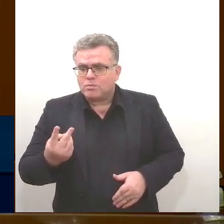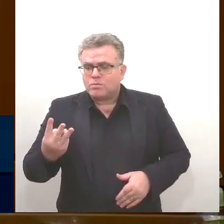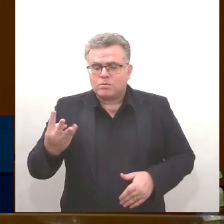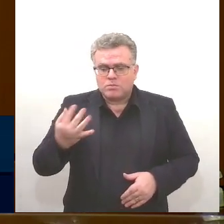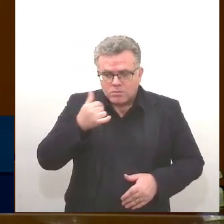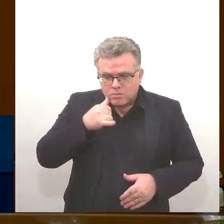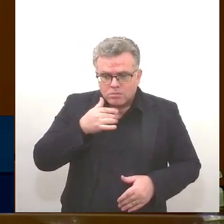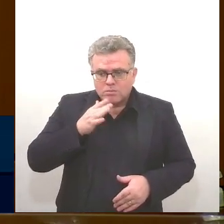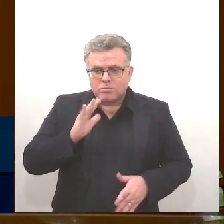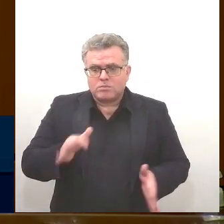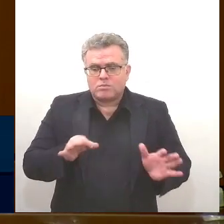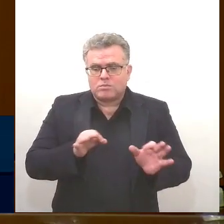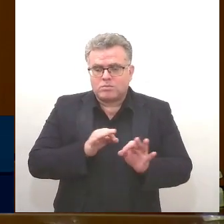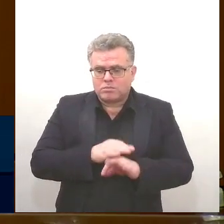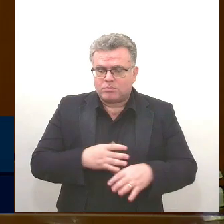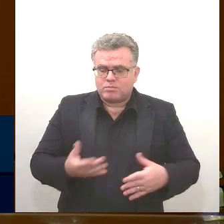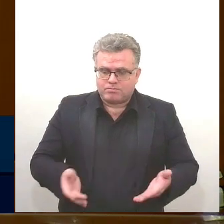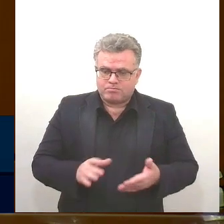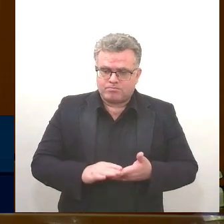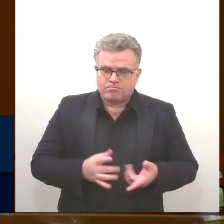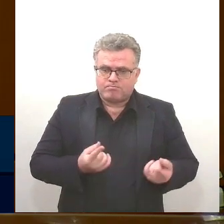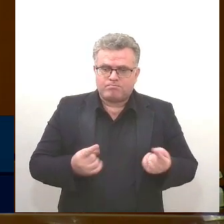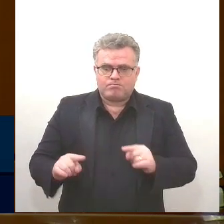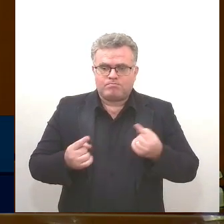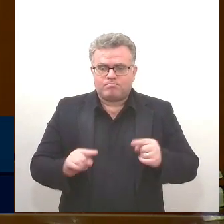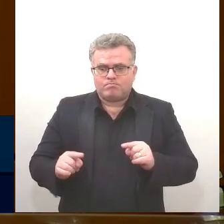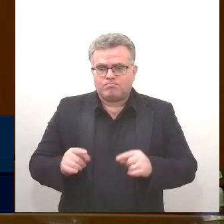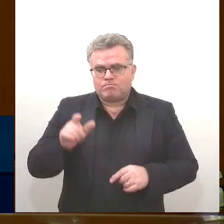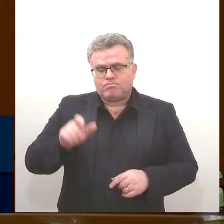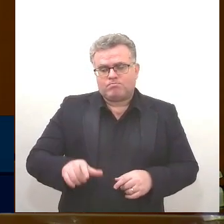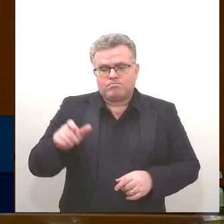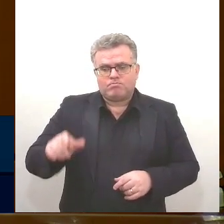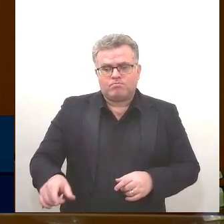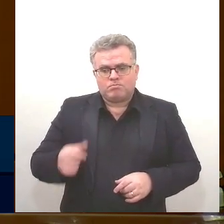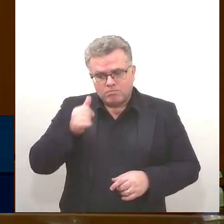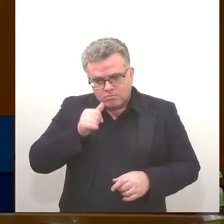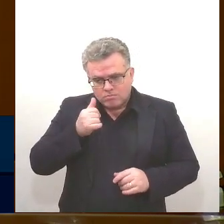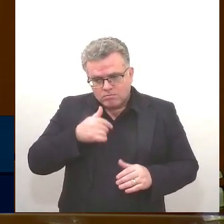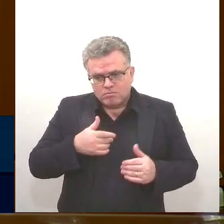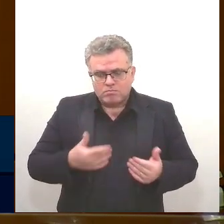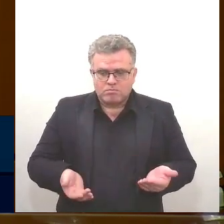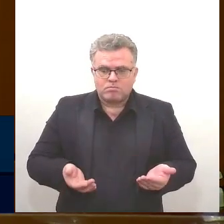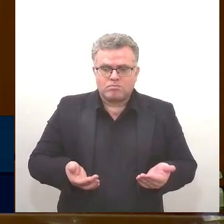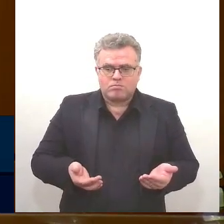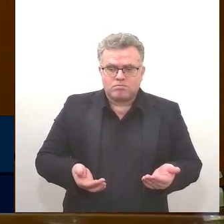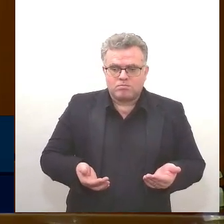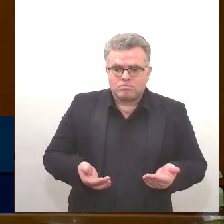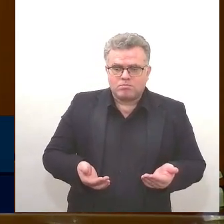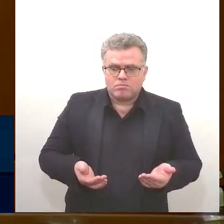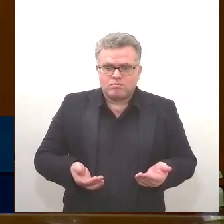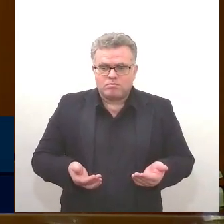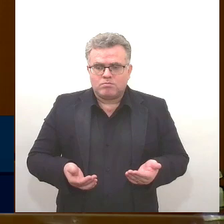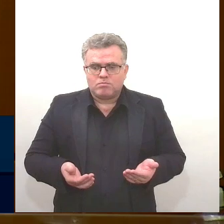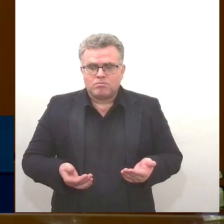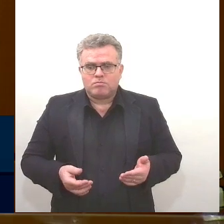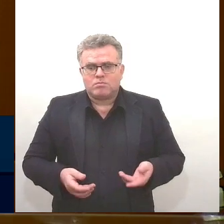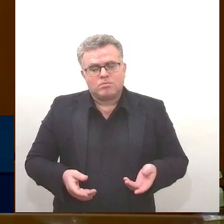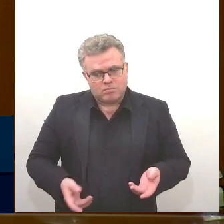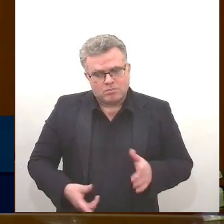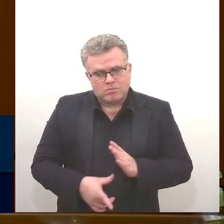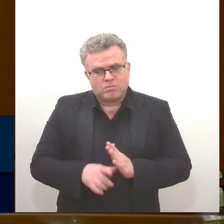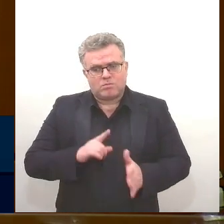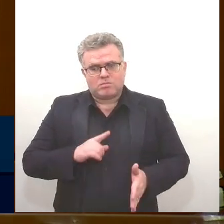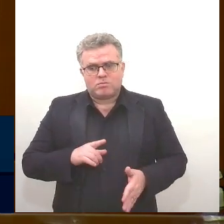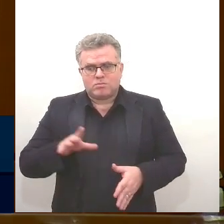incitando a violência contra essas mulheres este elemento ele já deveria estar na cadeia